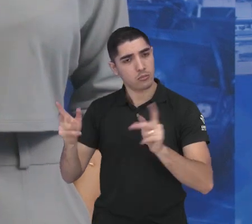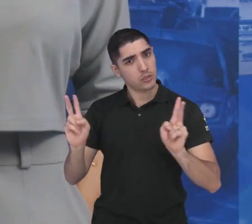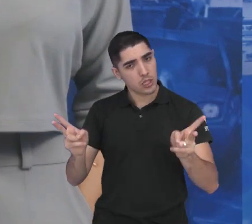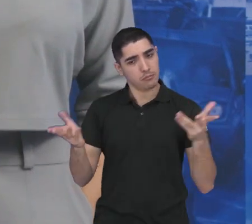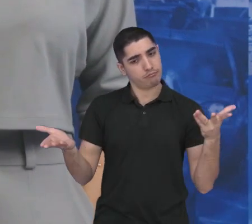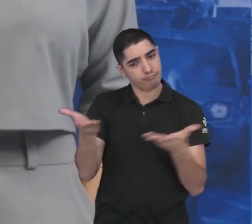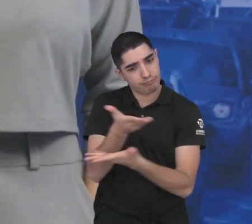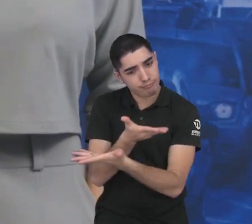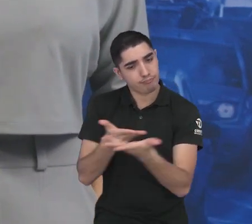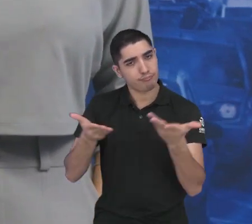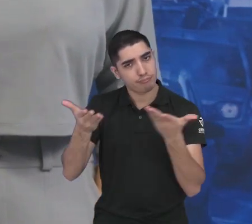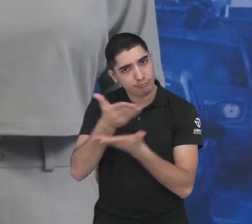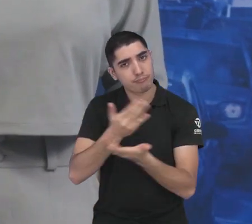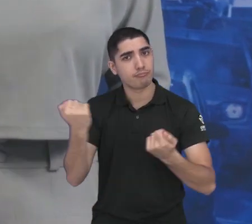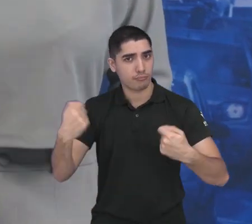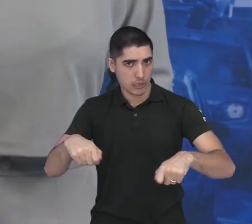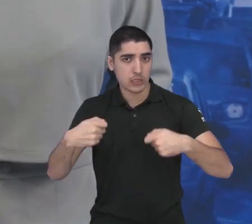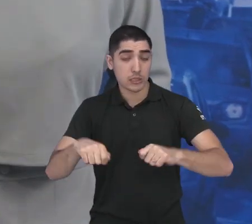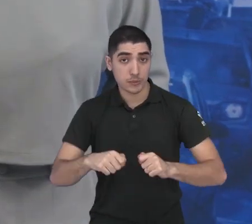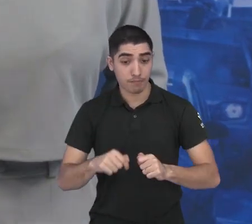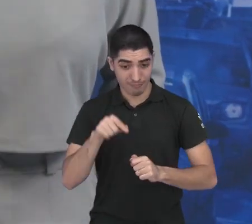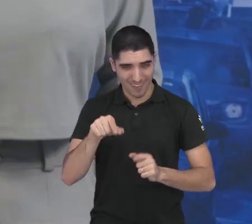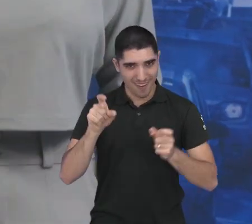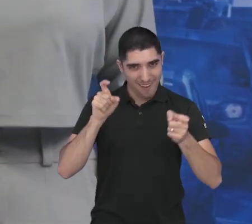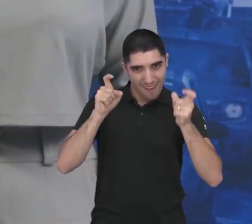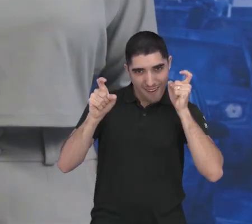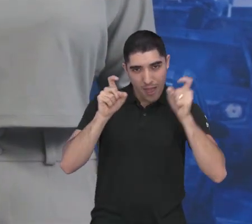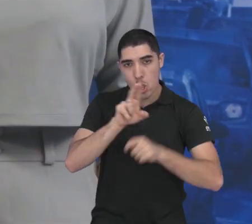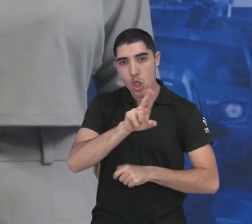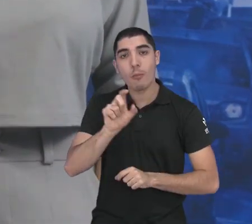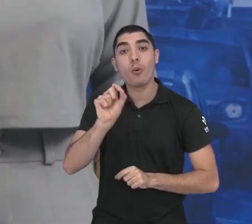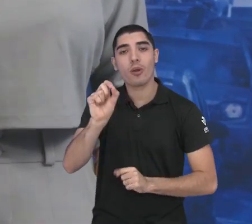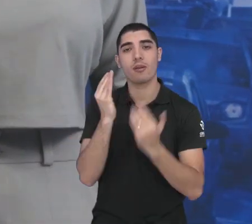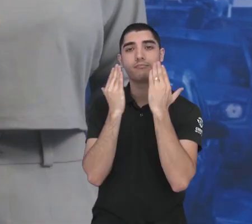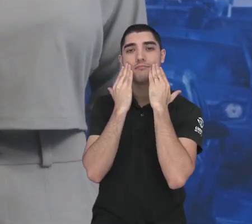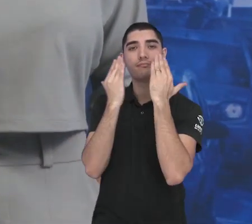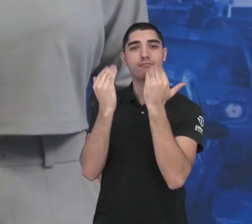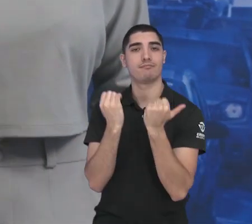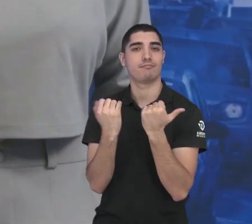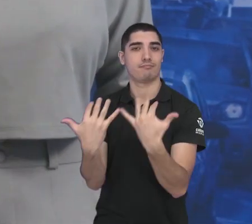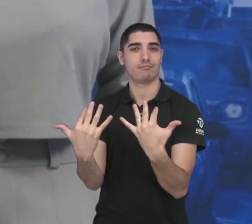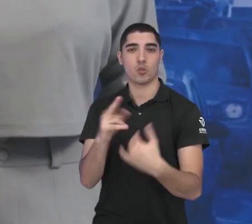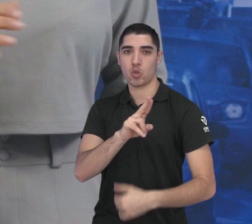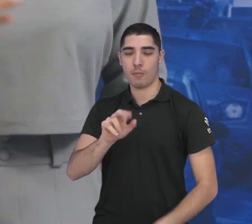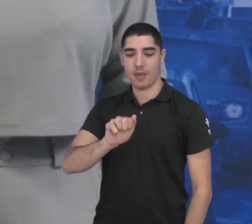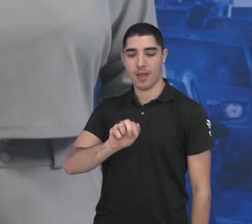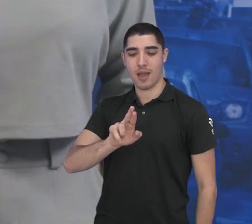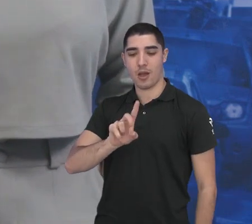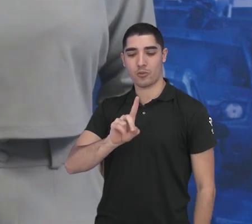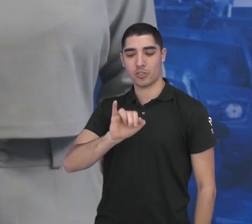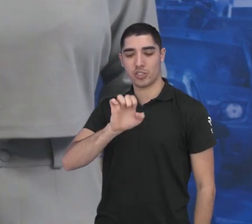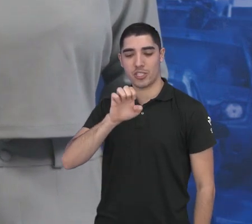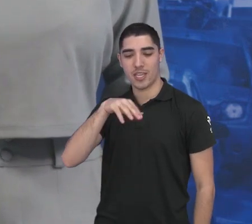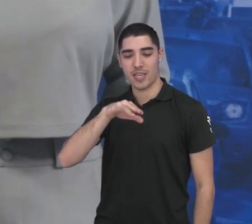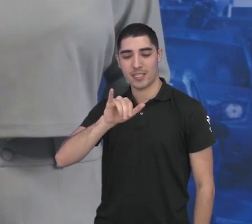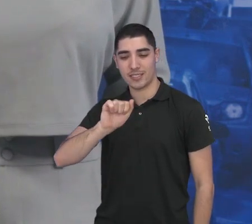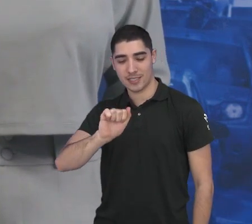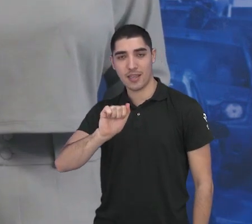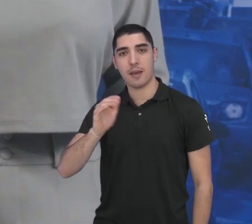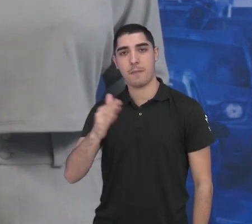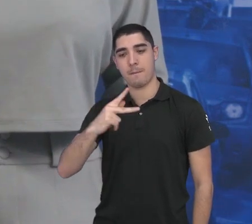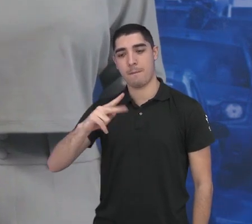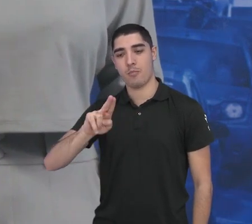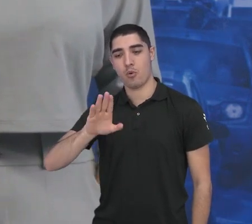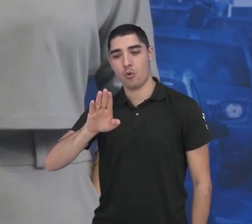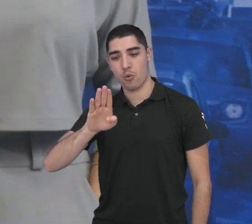ouvir as demandas da população. Esses encontros são chamados de audiências públicas, o espaço que permite a